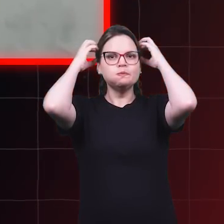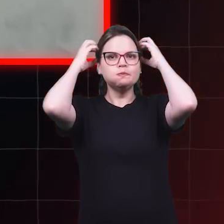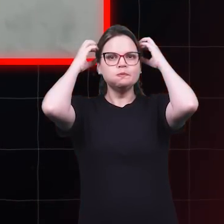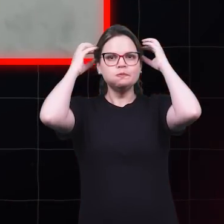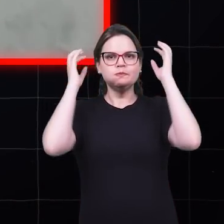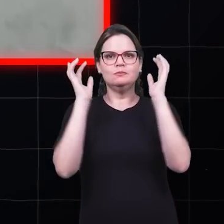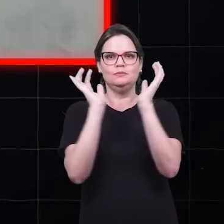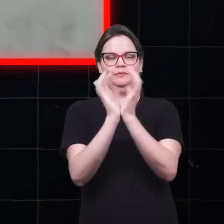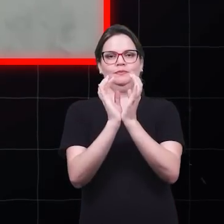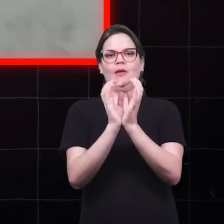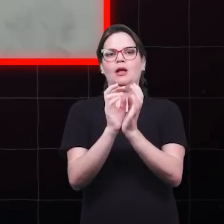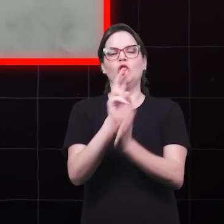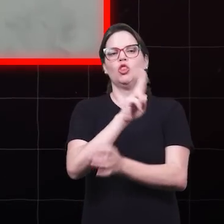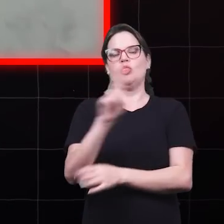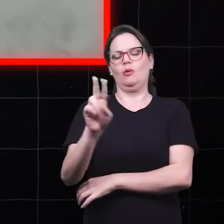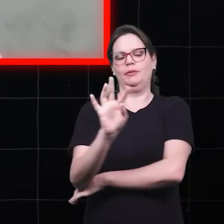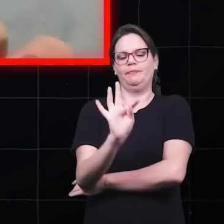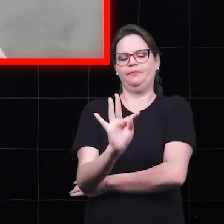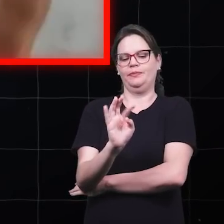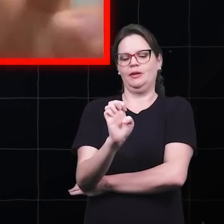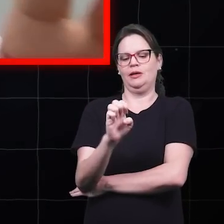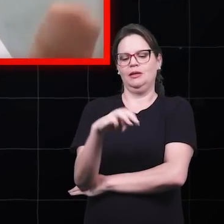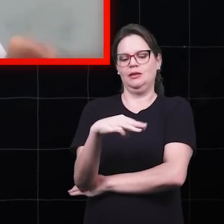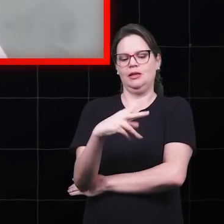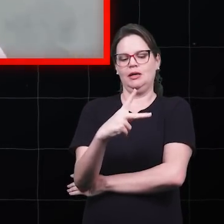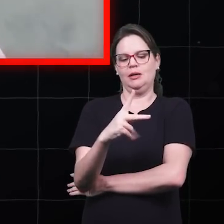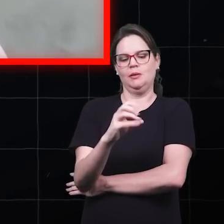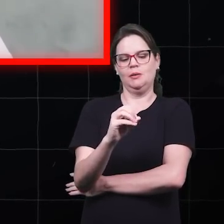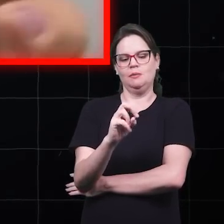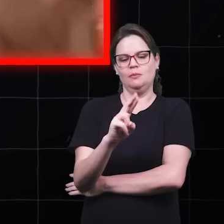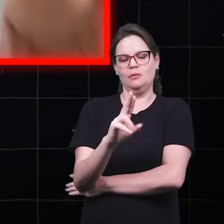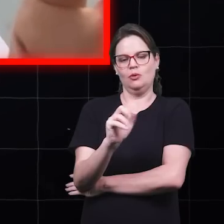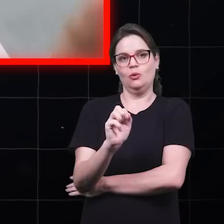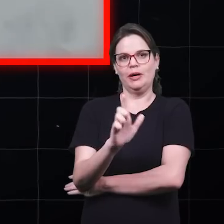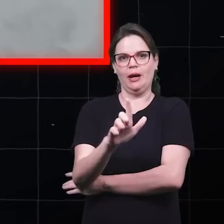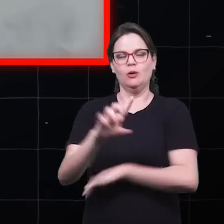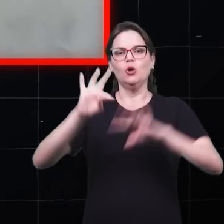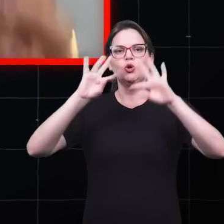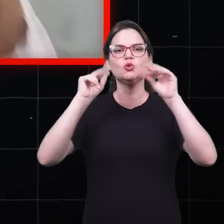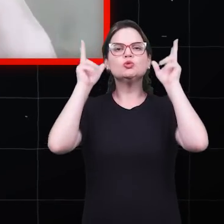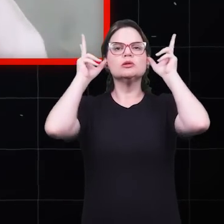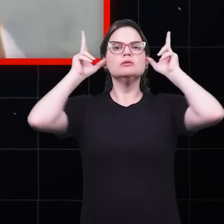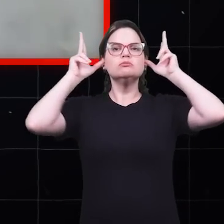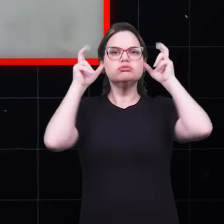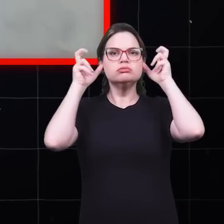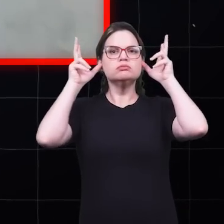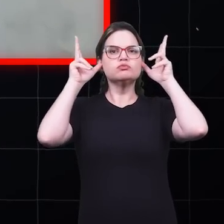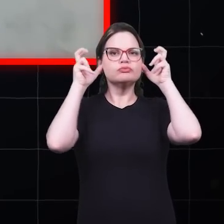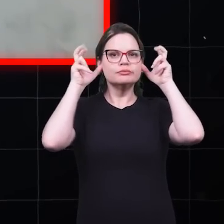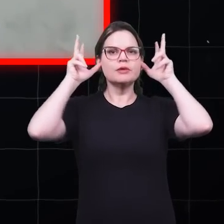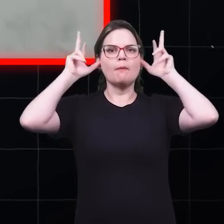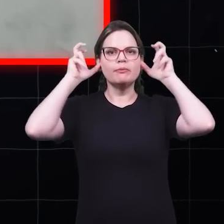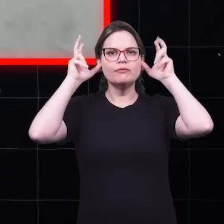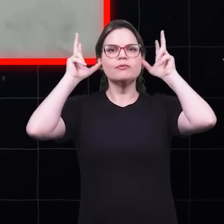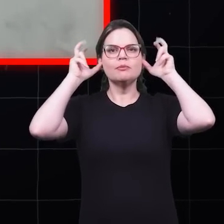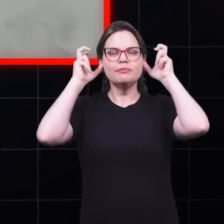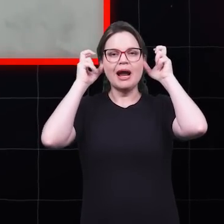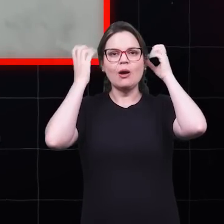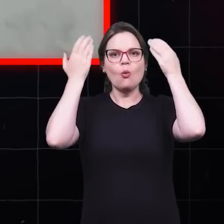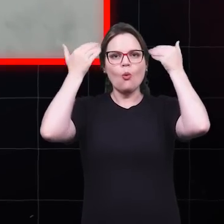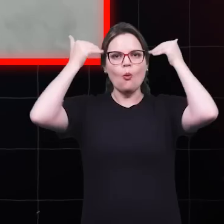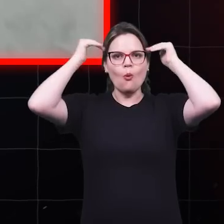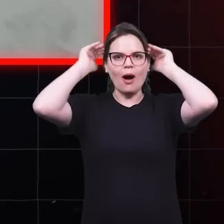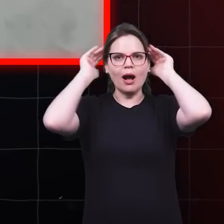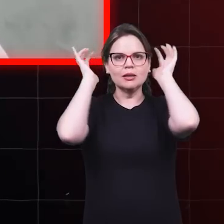lobo temporal. Todas as informações transmitidas oralmente, elas são guardadas ali.